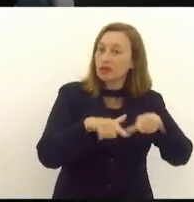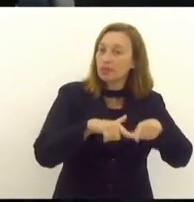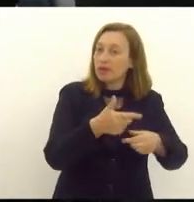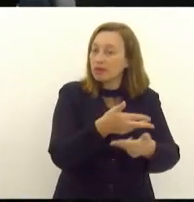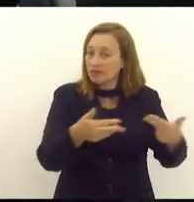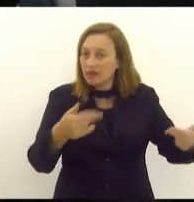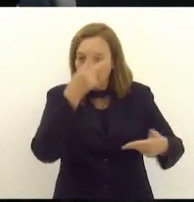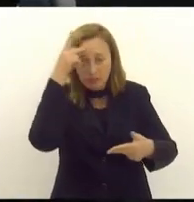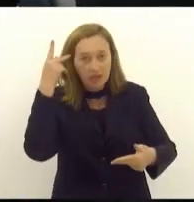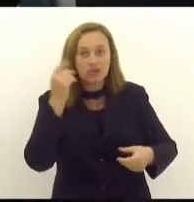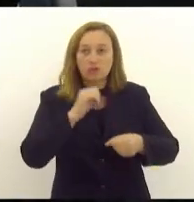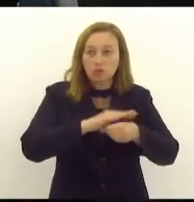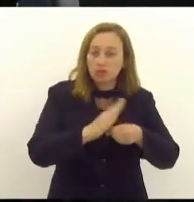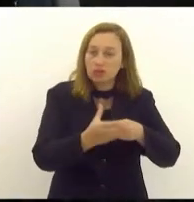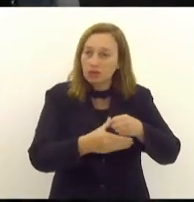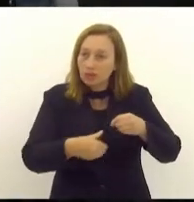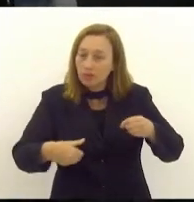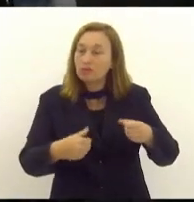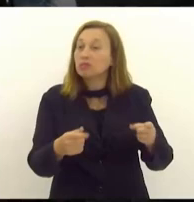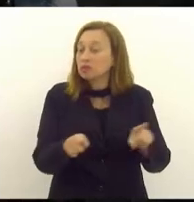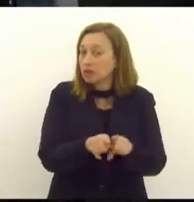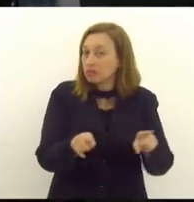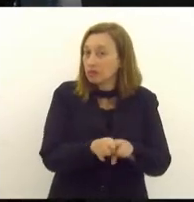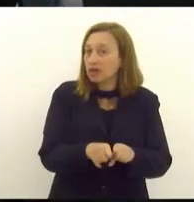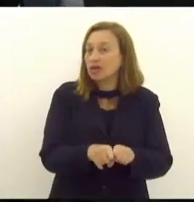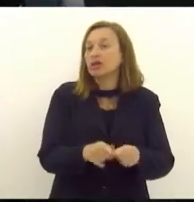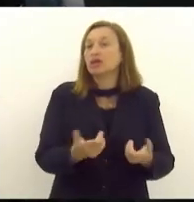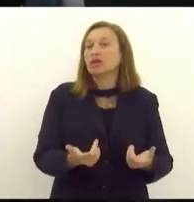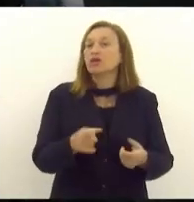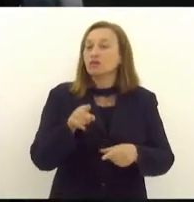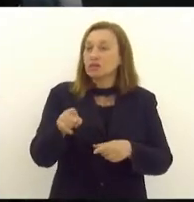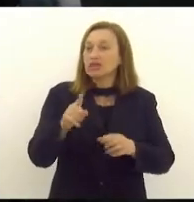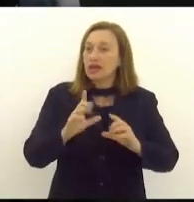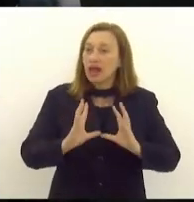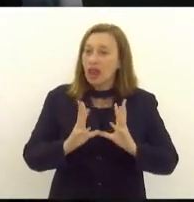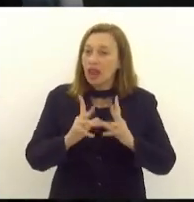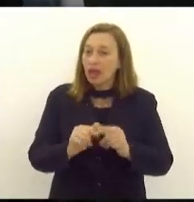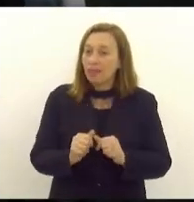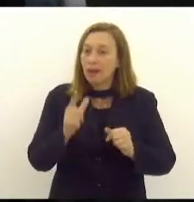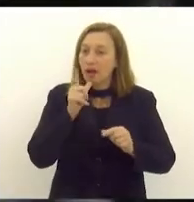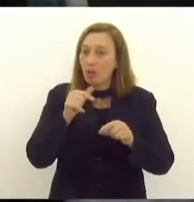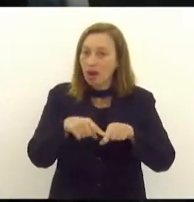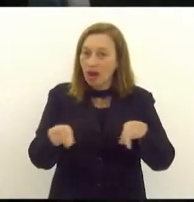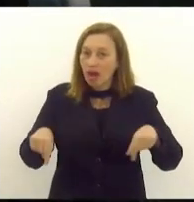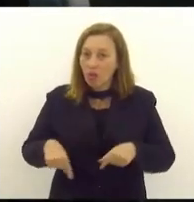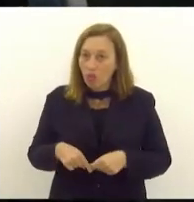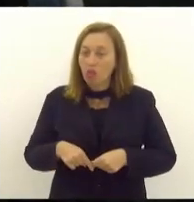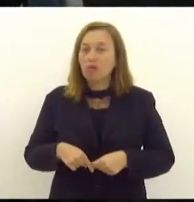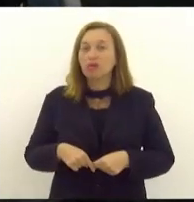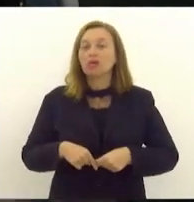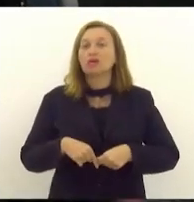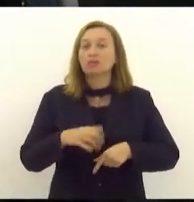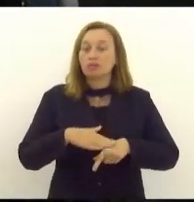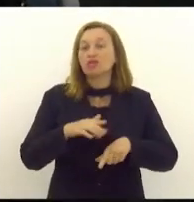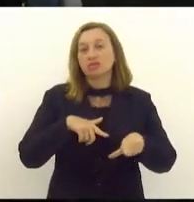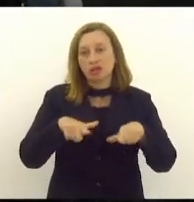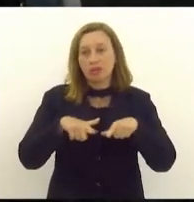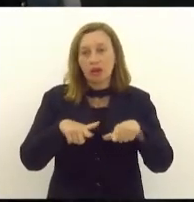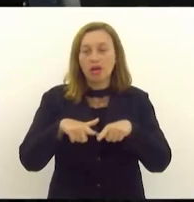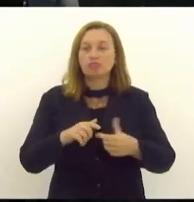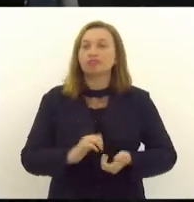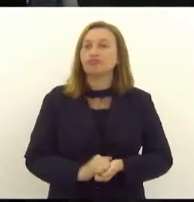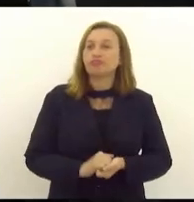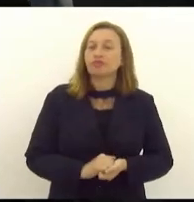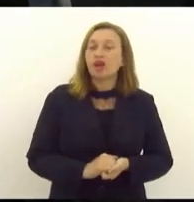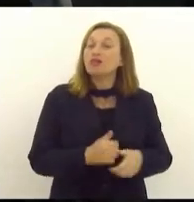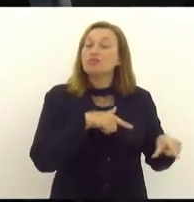ambiental emprega você desassoriar uma lagoa né é trabalhar com